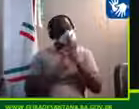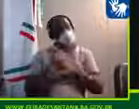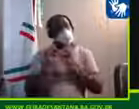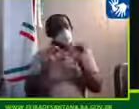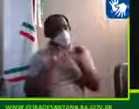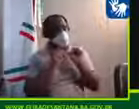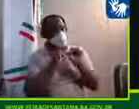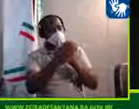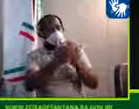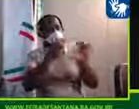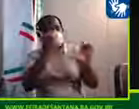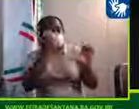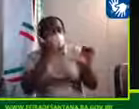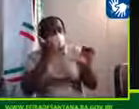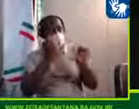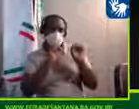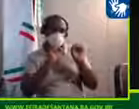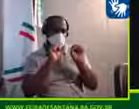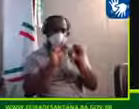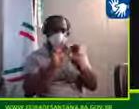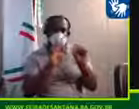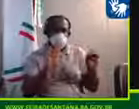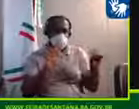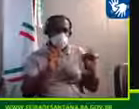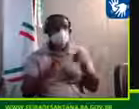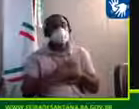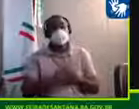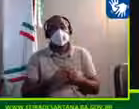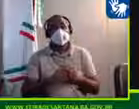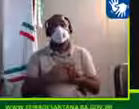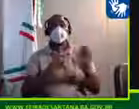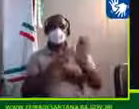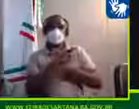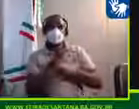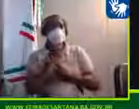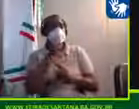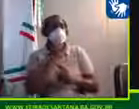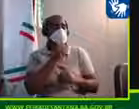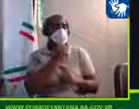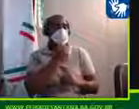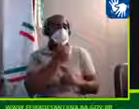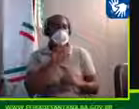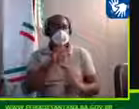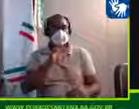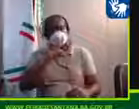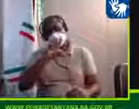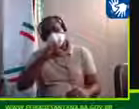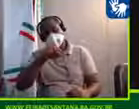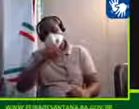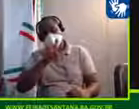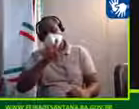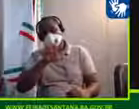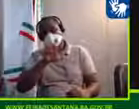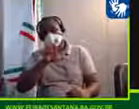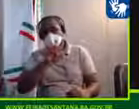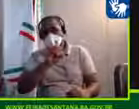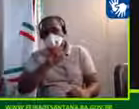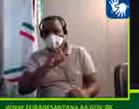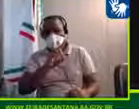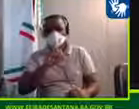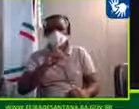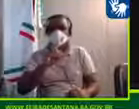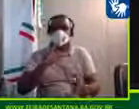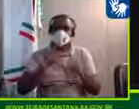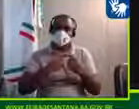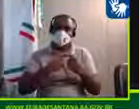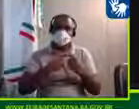para mandar aqui para a gente pelo chat. Vou fazer a pergunta do colega Denivaldo Costa, da Rádio Subaé, do site Portal Cidade Gospel, que